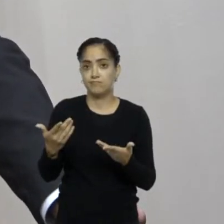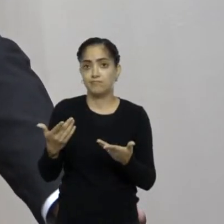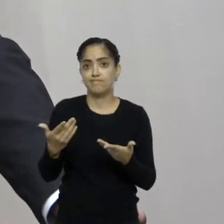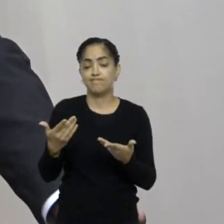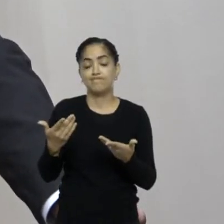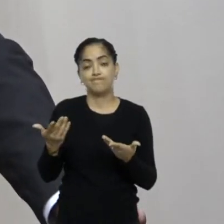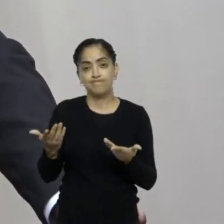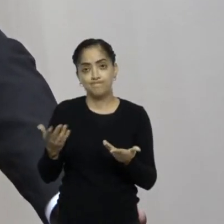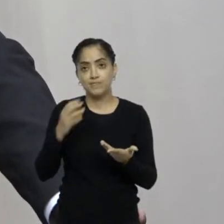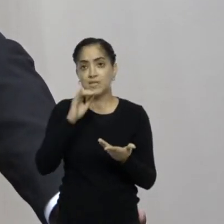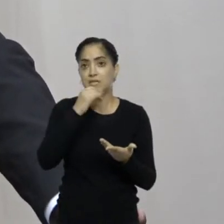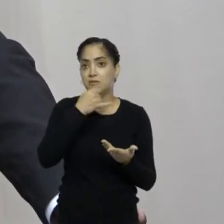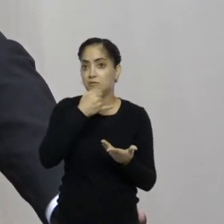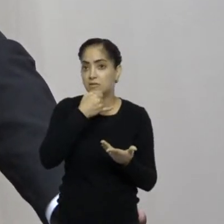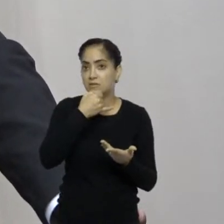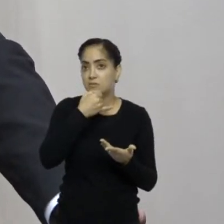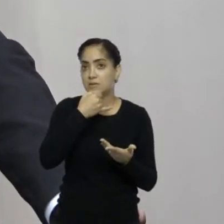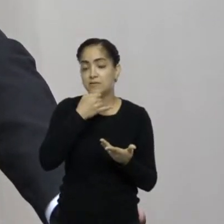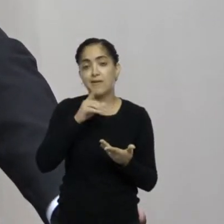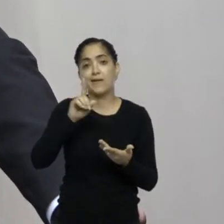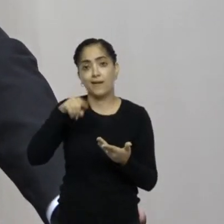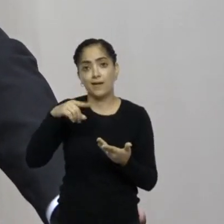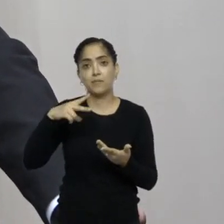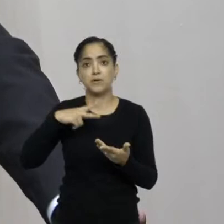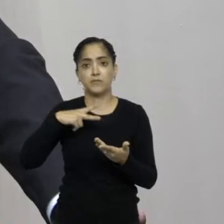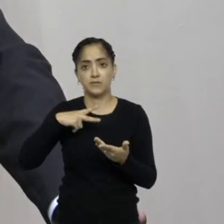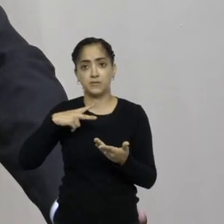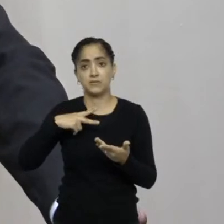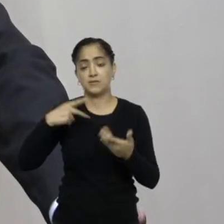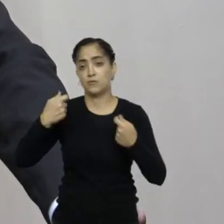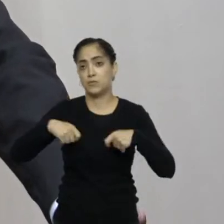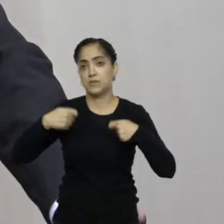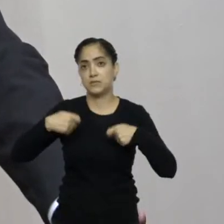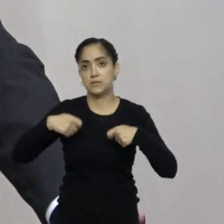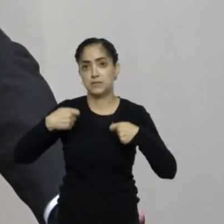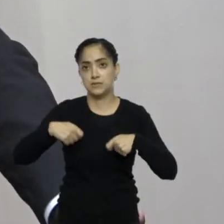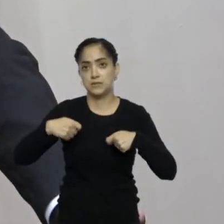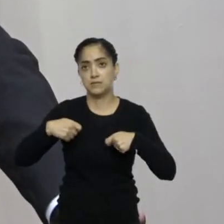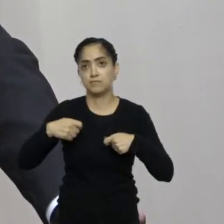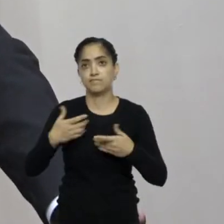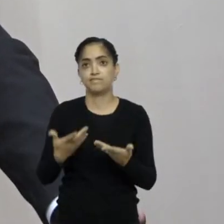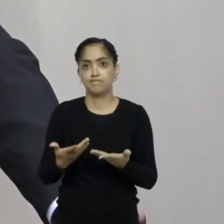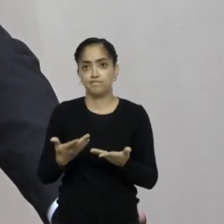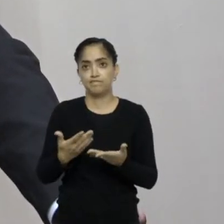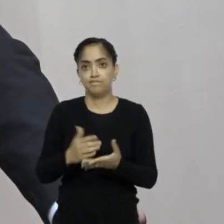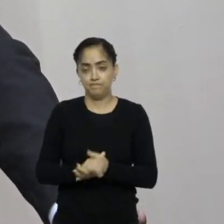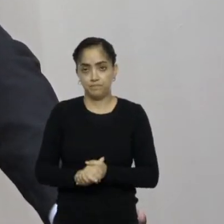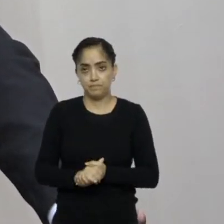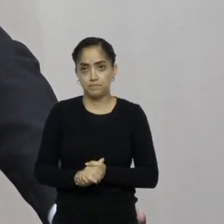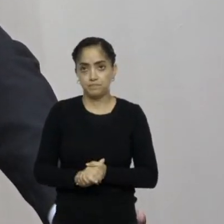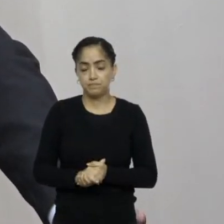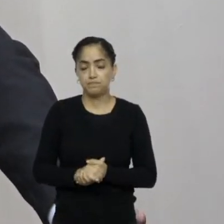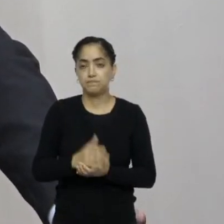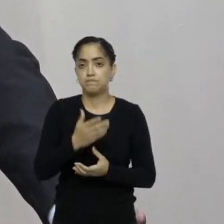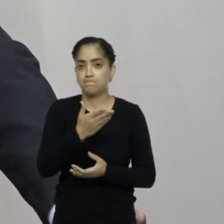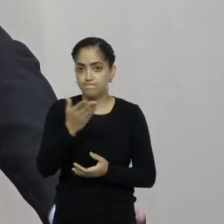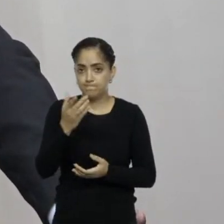infelizmente, que não seja a privatização, que não seja a concessão. Deputado João Amin,